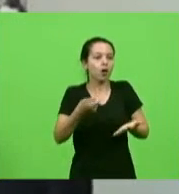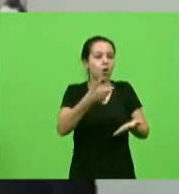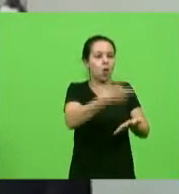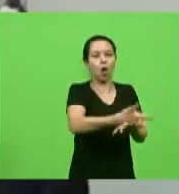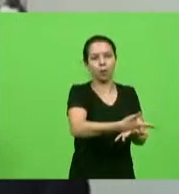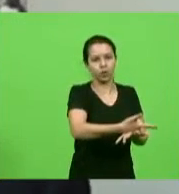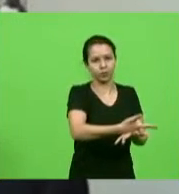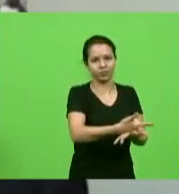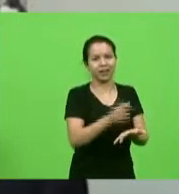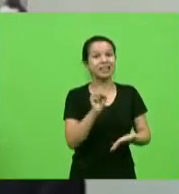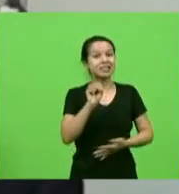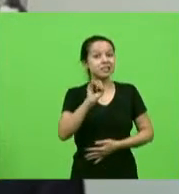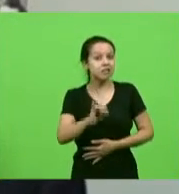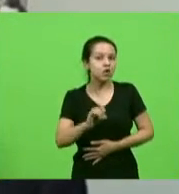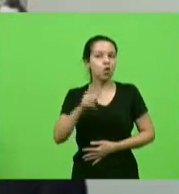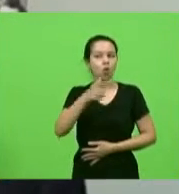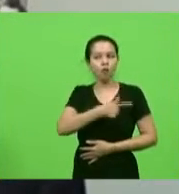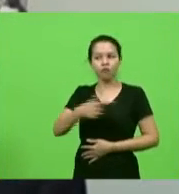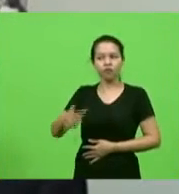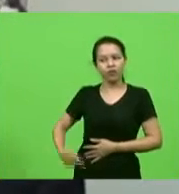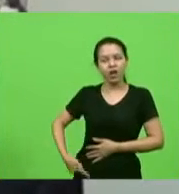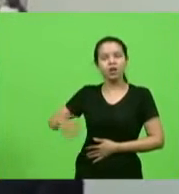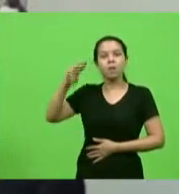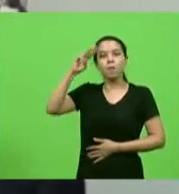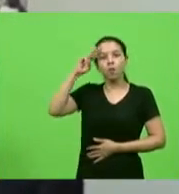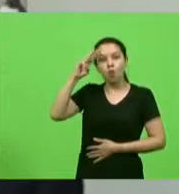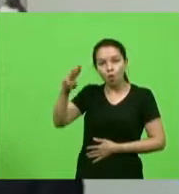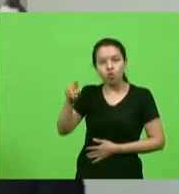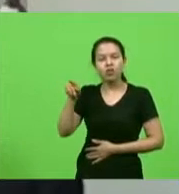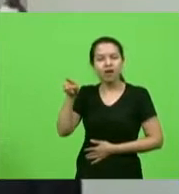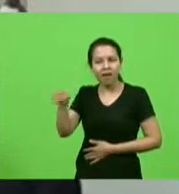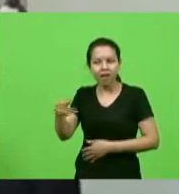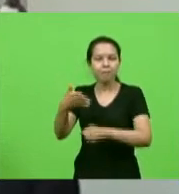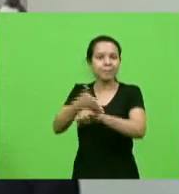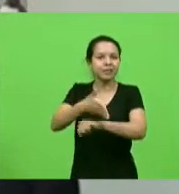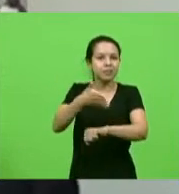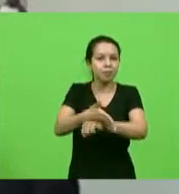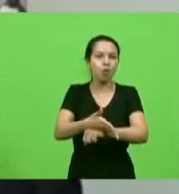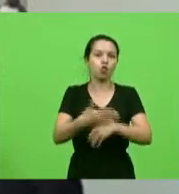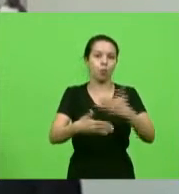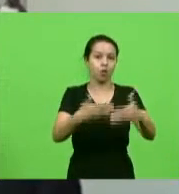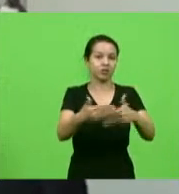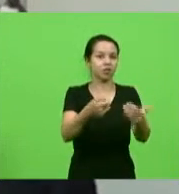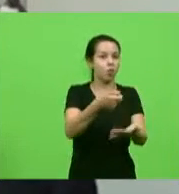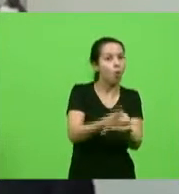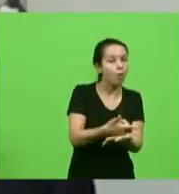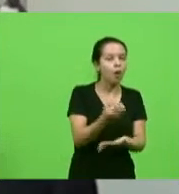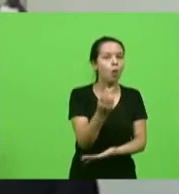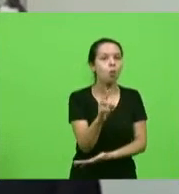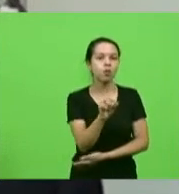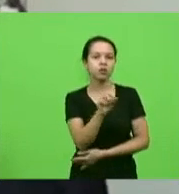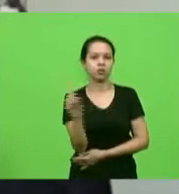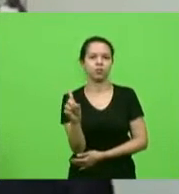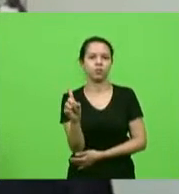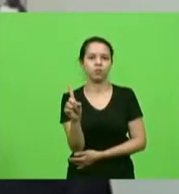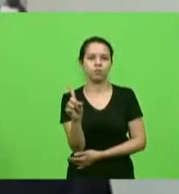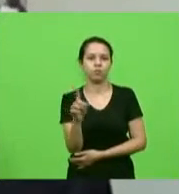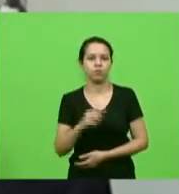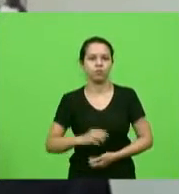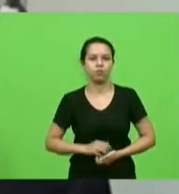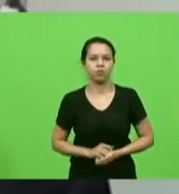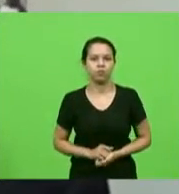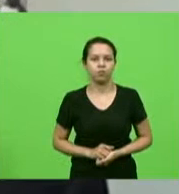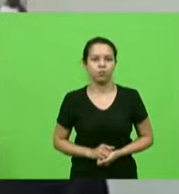respiradores, é se o governador Carlos Moisés está envolvido nesse processo de compra ou não. Por